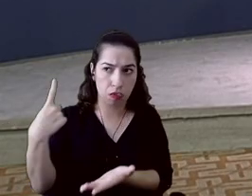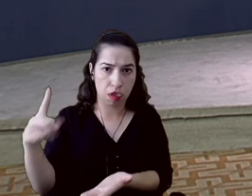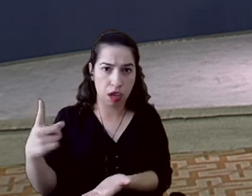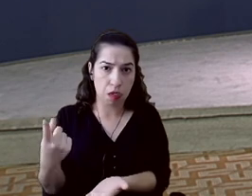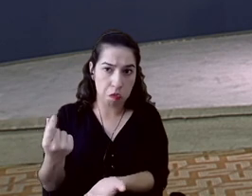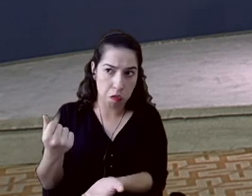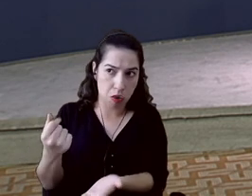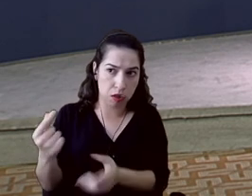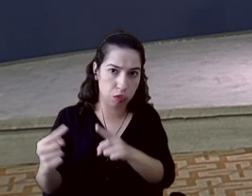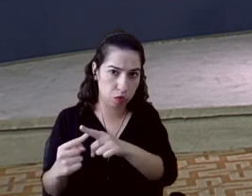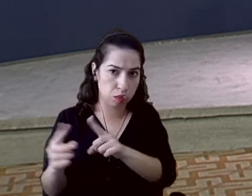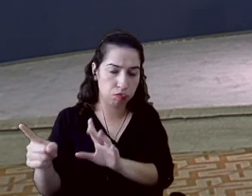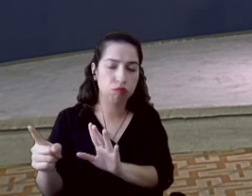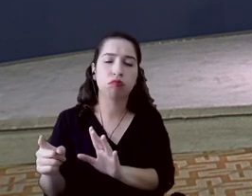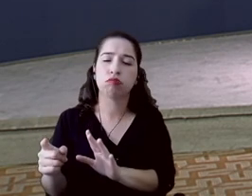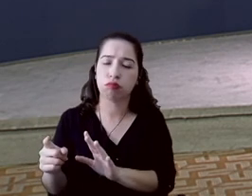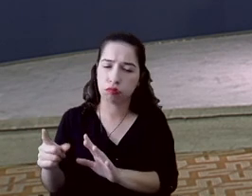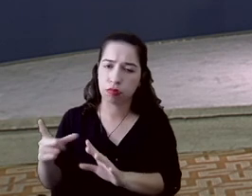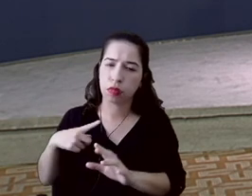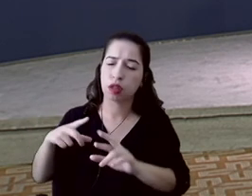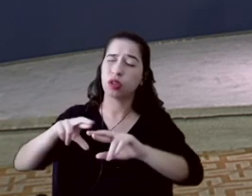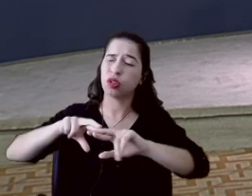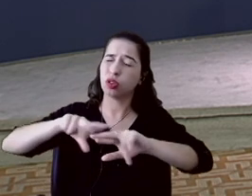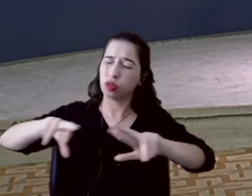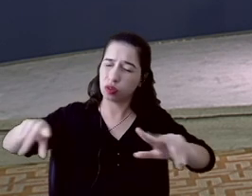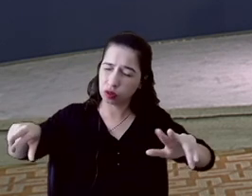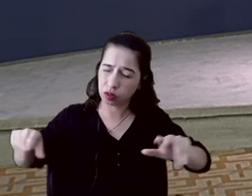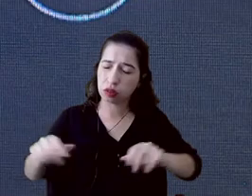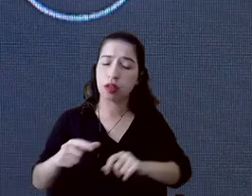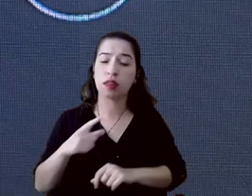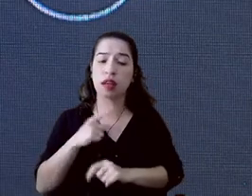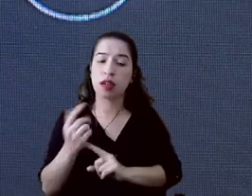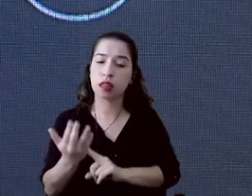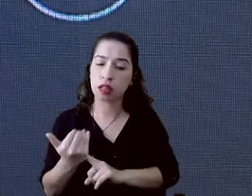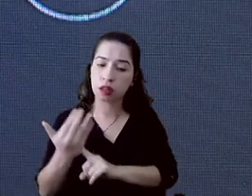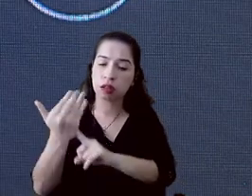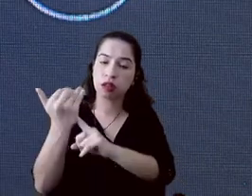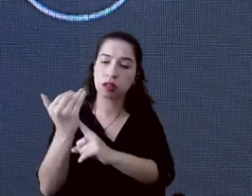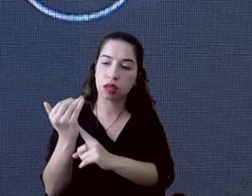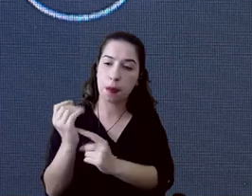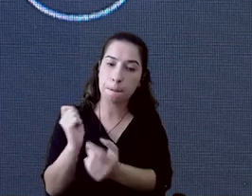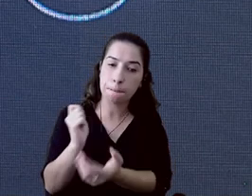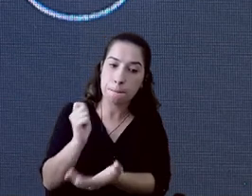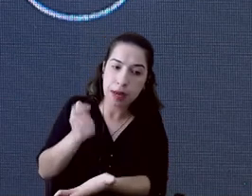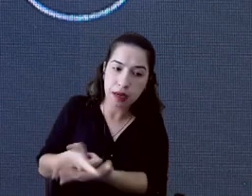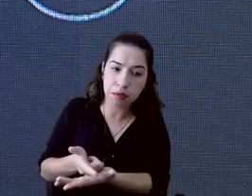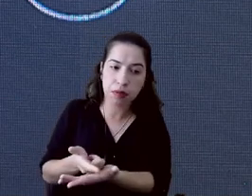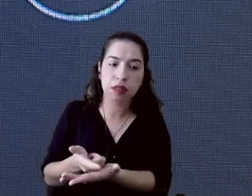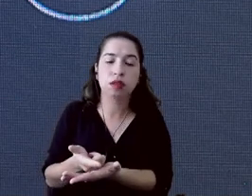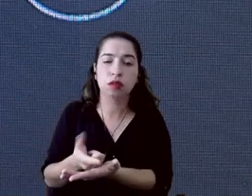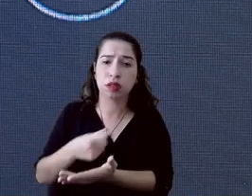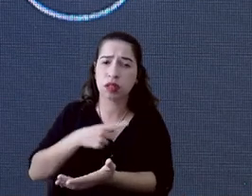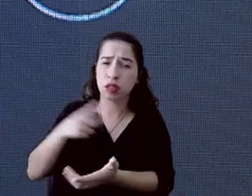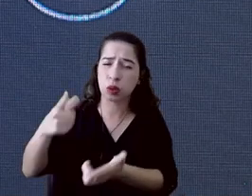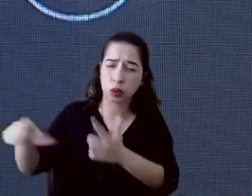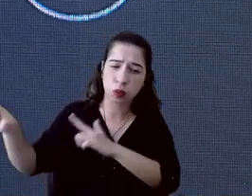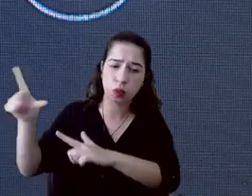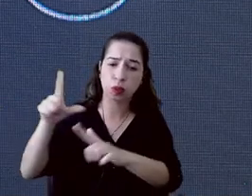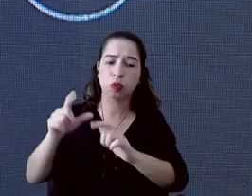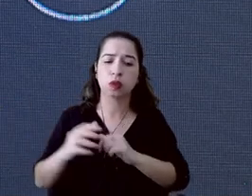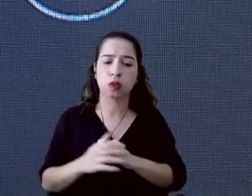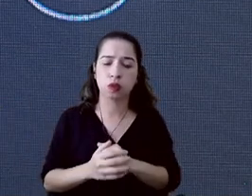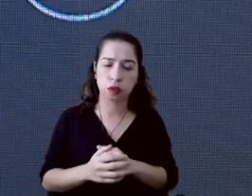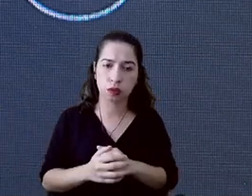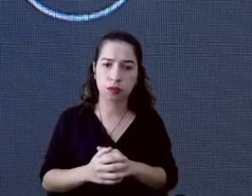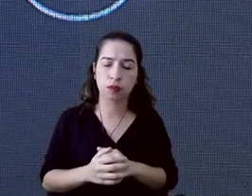é tem todas essas camadas assim Tem a parte tecnologia meio de pagamento Mas isso é só ponto depois entra todo